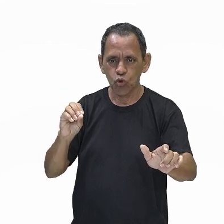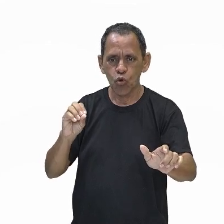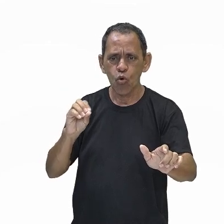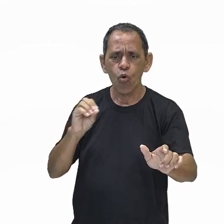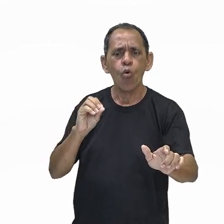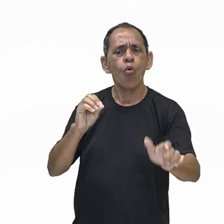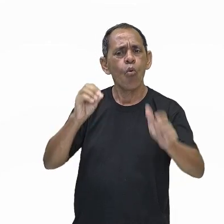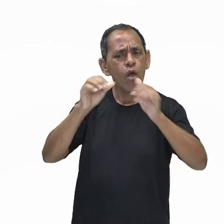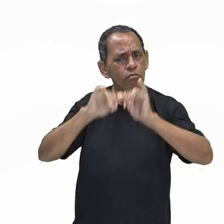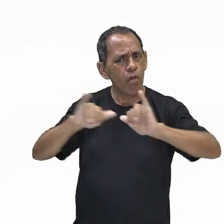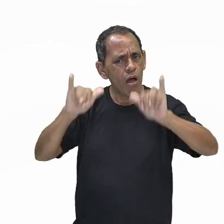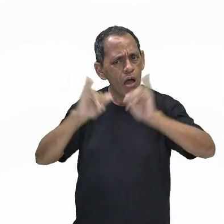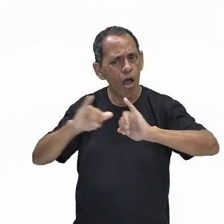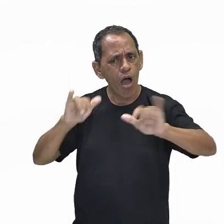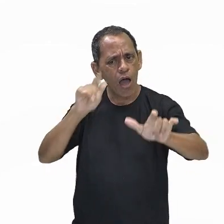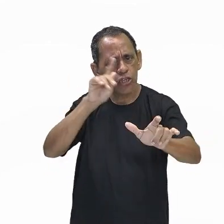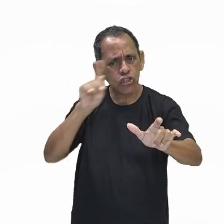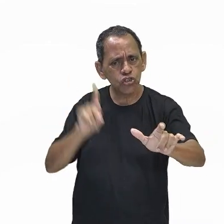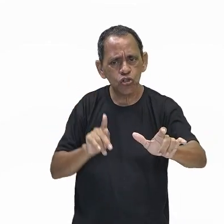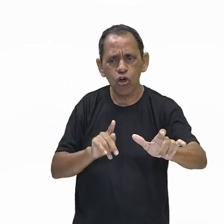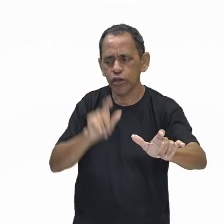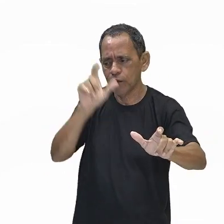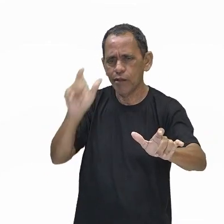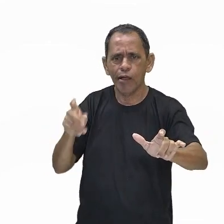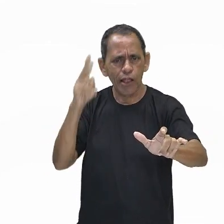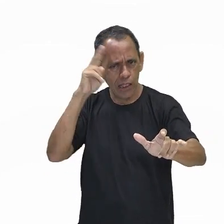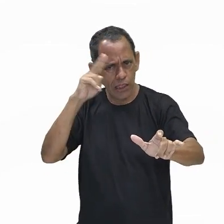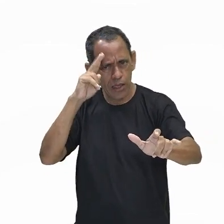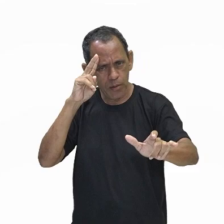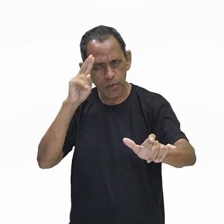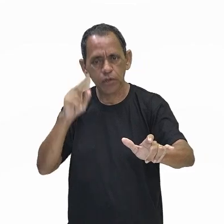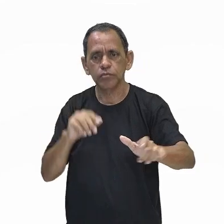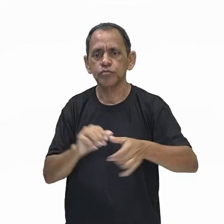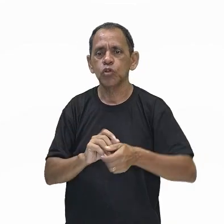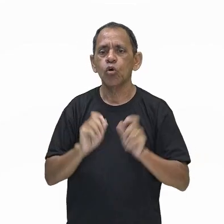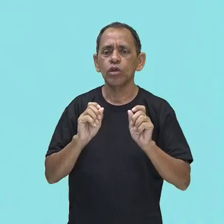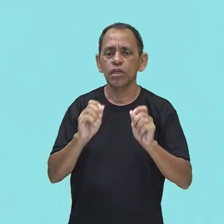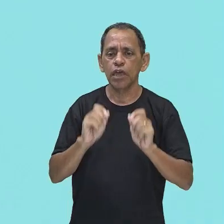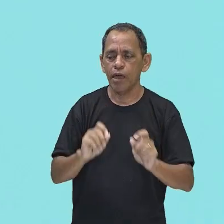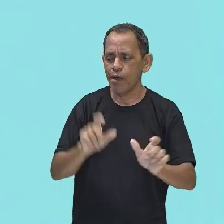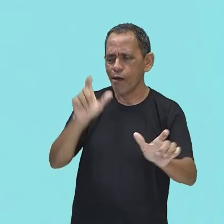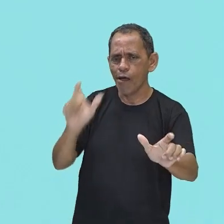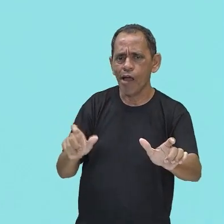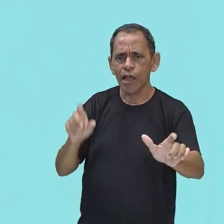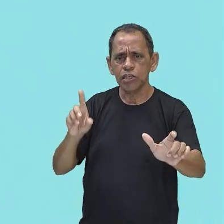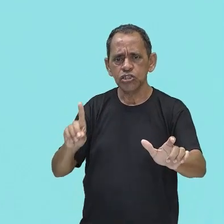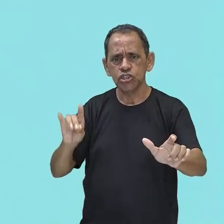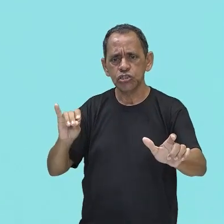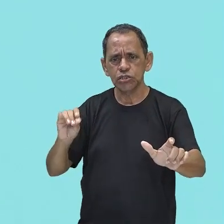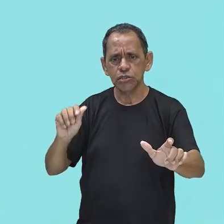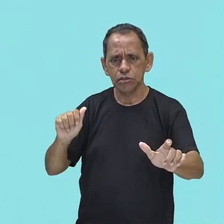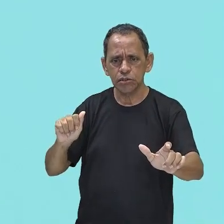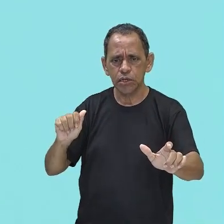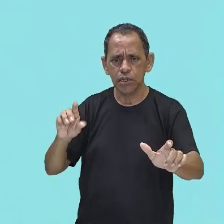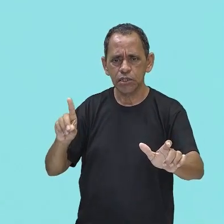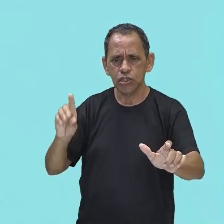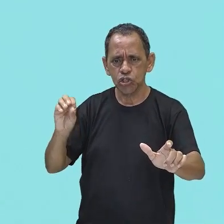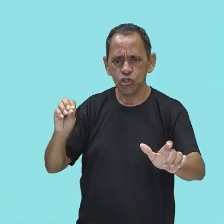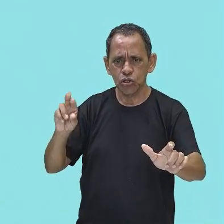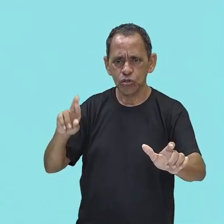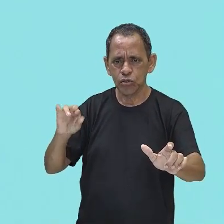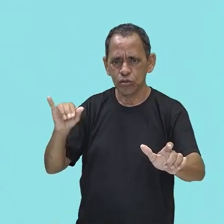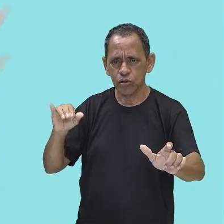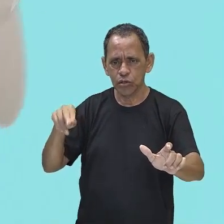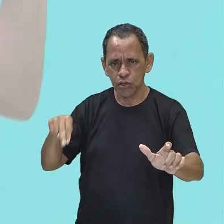bem. Então, vejam aí que a revelação ali é que a Diadorim era mulher e não homem no momento da